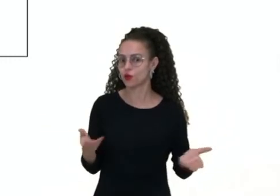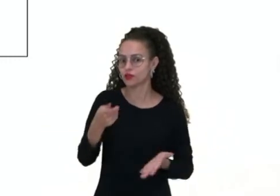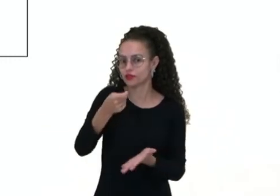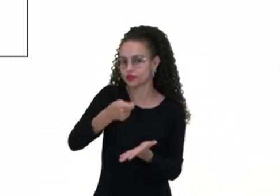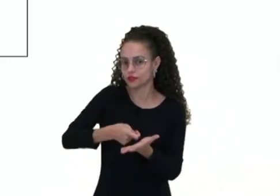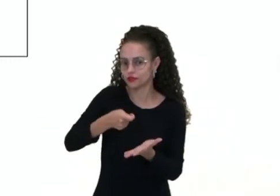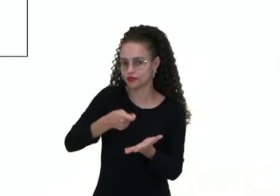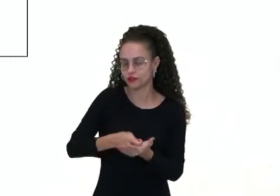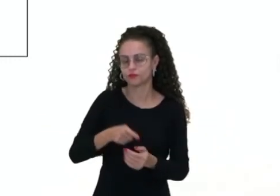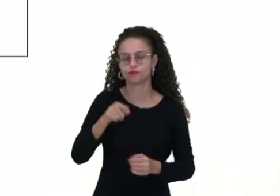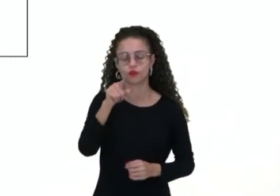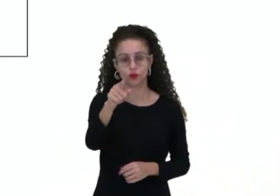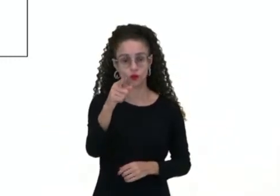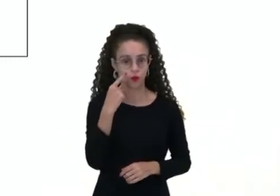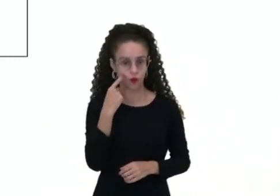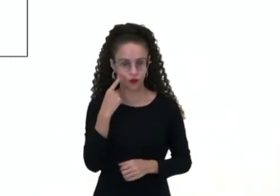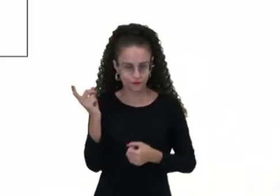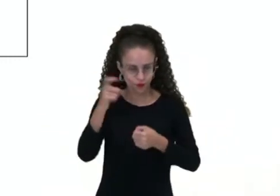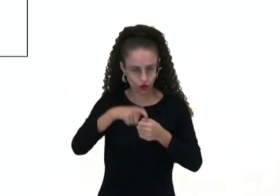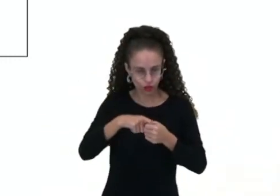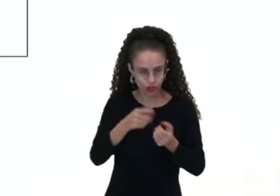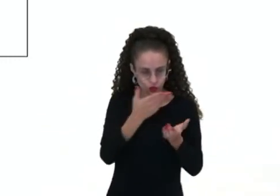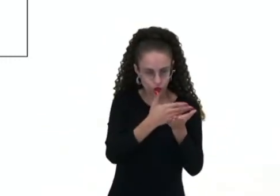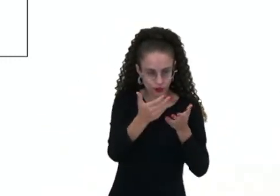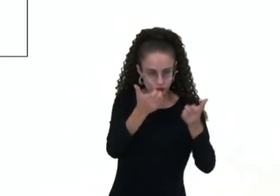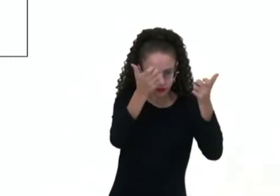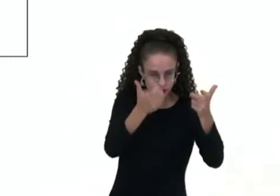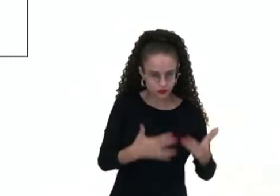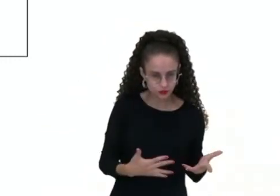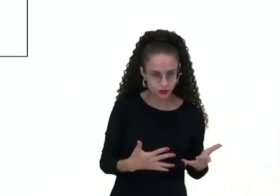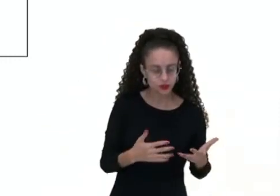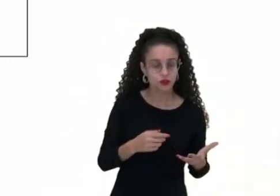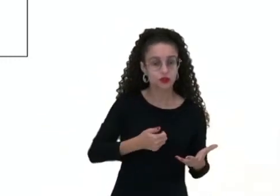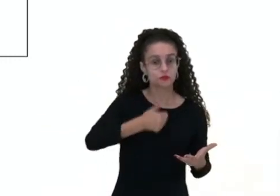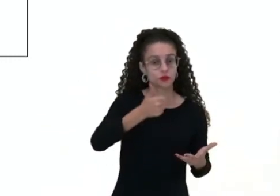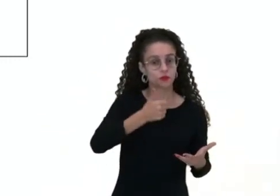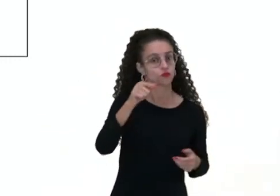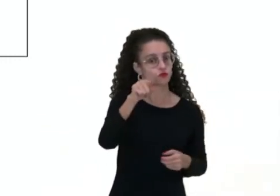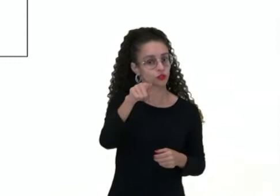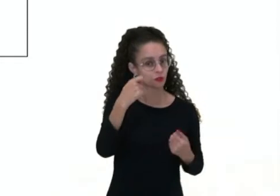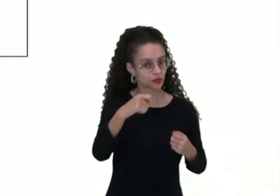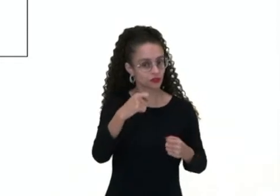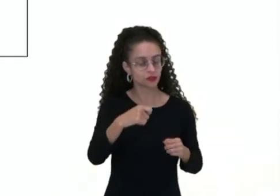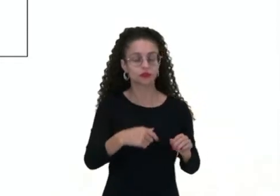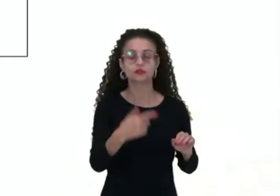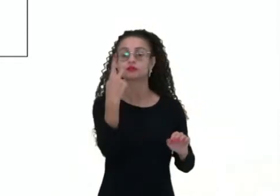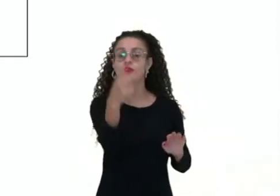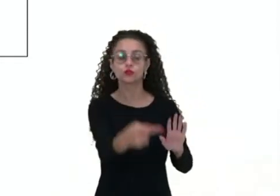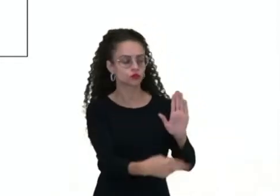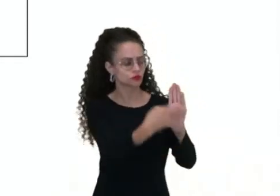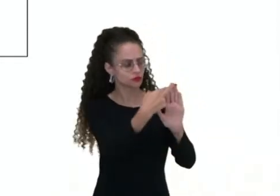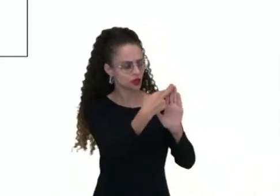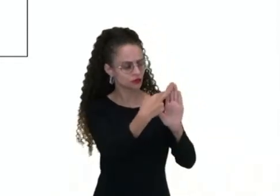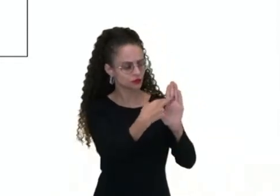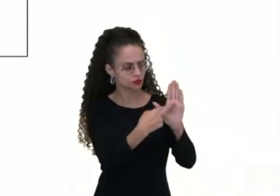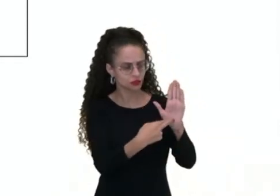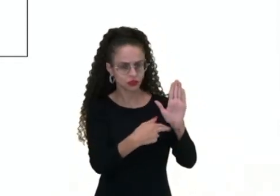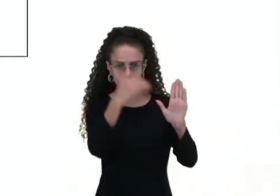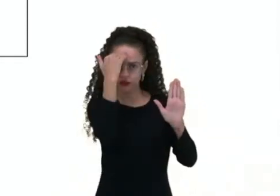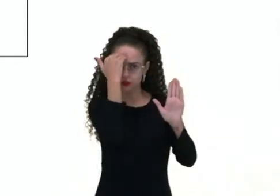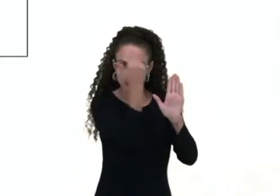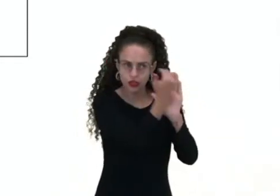E retomo o que foi dito no início desta aula. Primeiro, você inclusive precisa cumprir os seus deveres, para que você